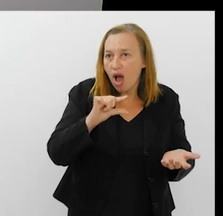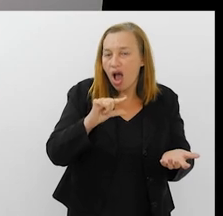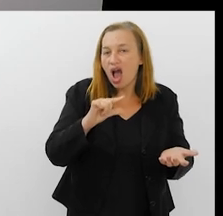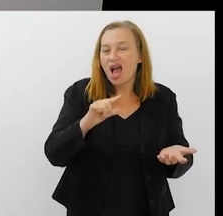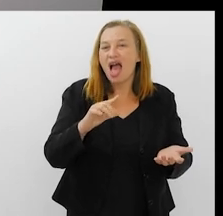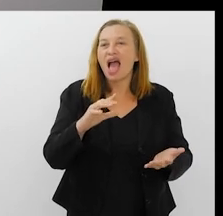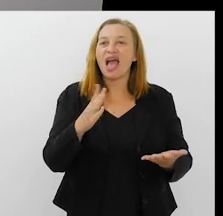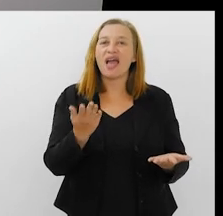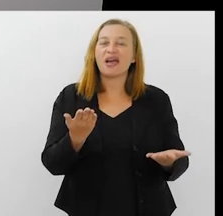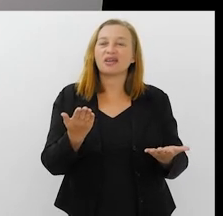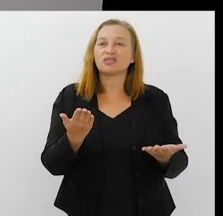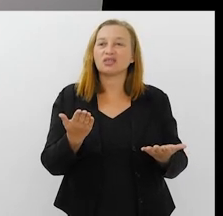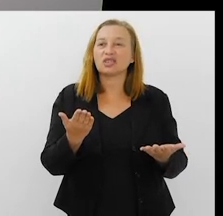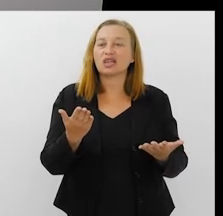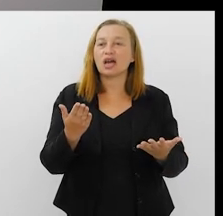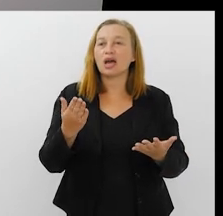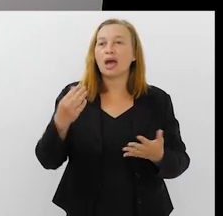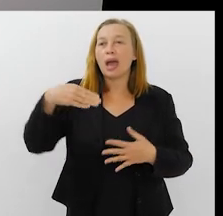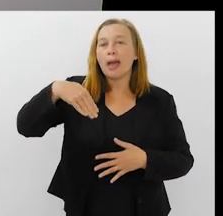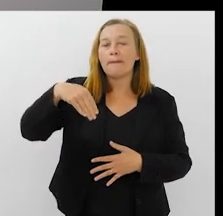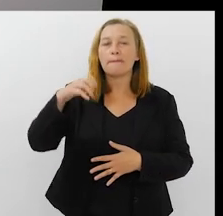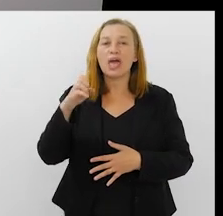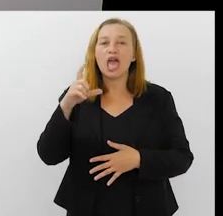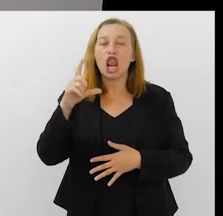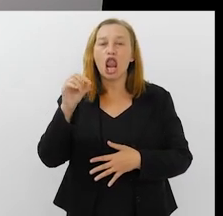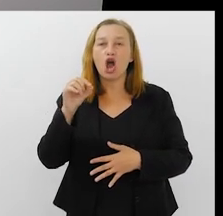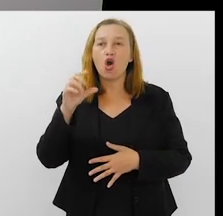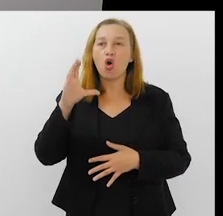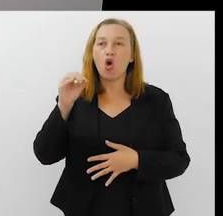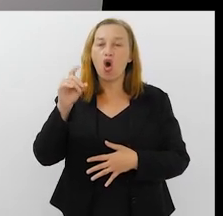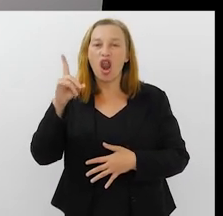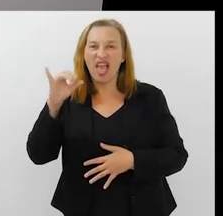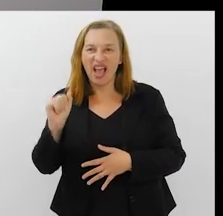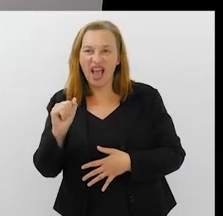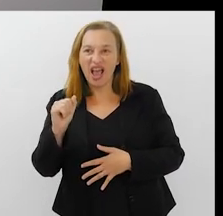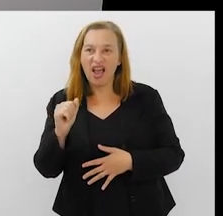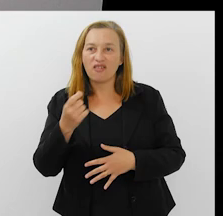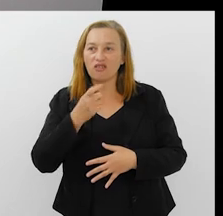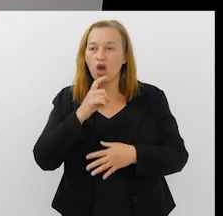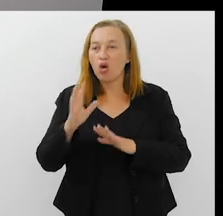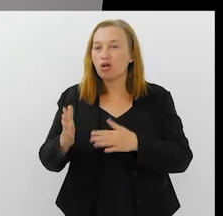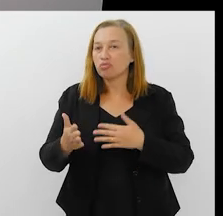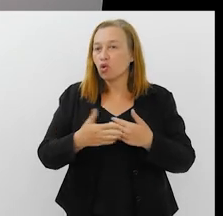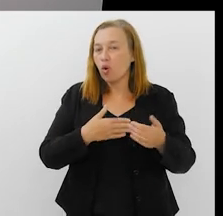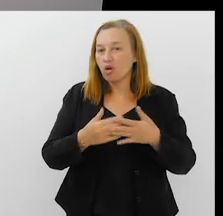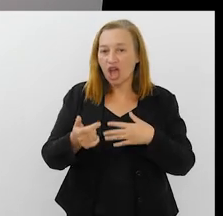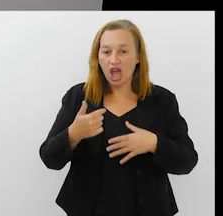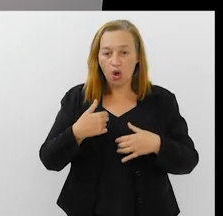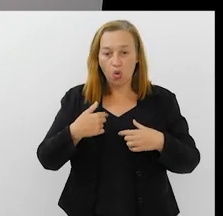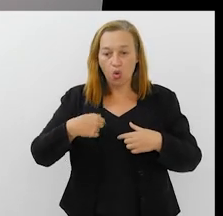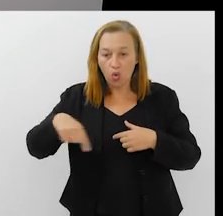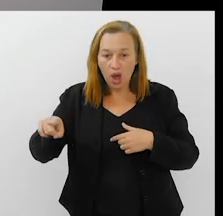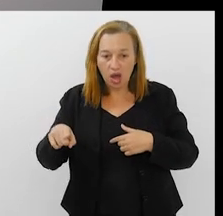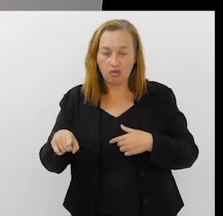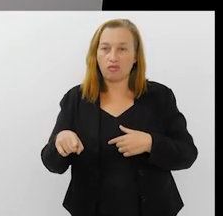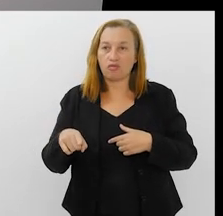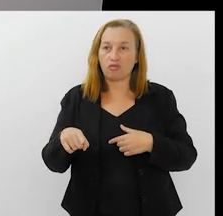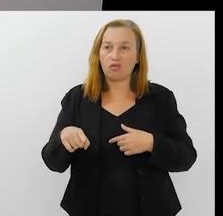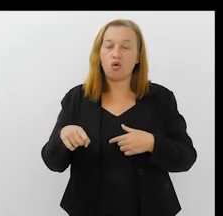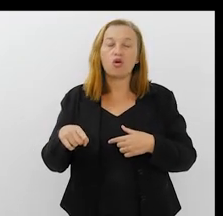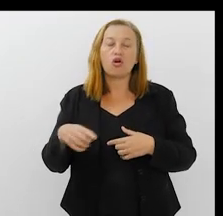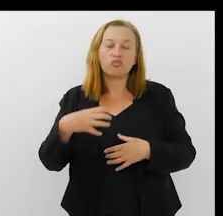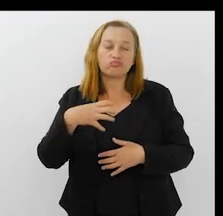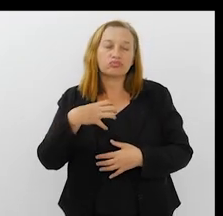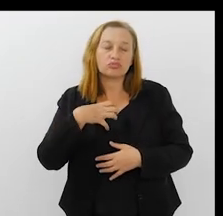sou, não vivo sem. A minha mulher adoro falava, blues, Mauro é muito musical, jazz. Porque onde eu entro, eu boto música. É. Eu também. Eu não consigo ficar em casa,